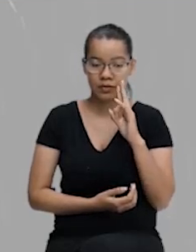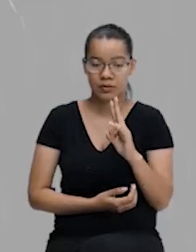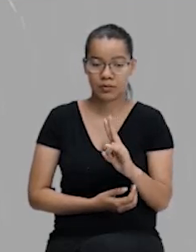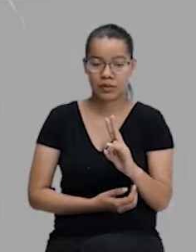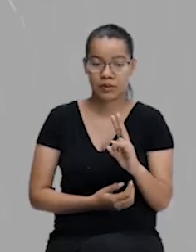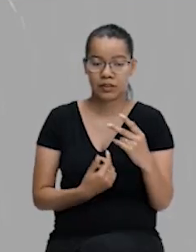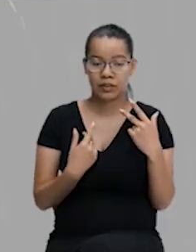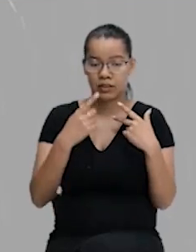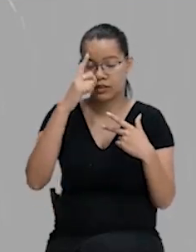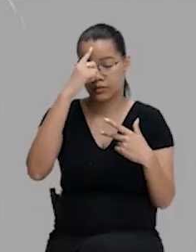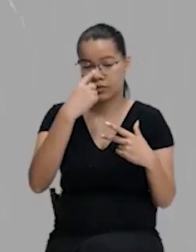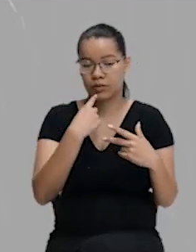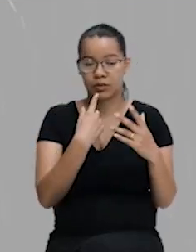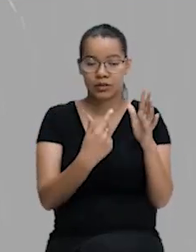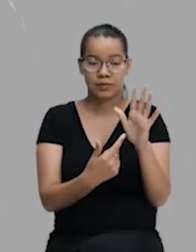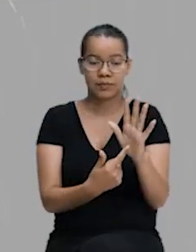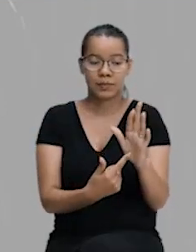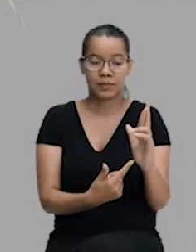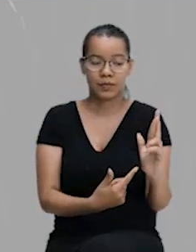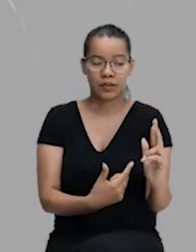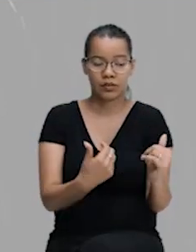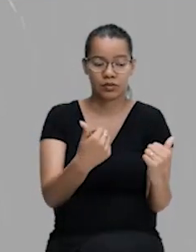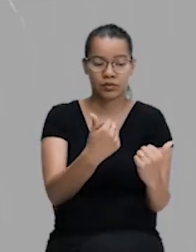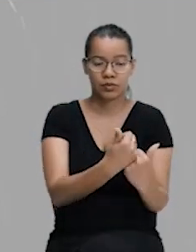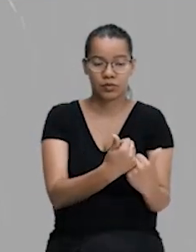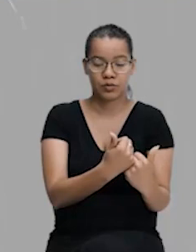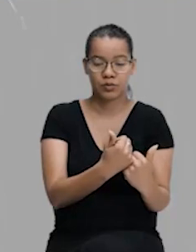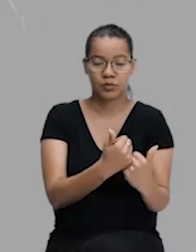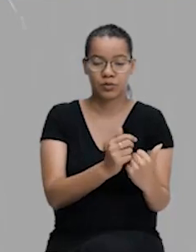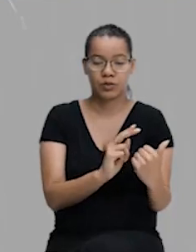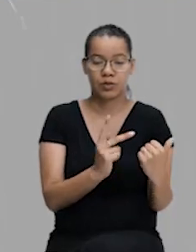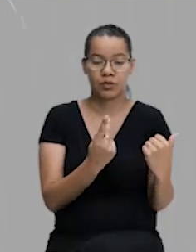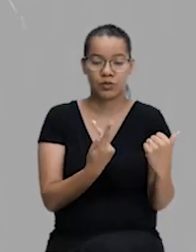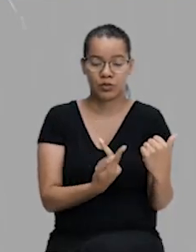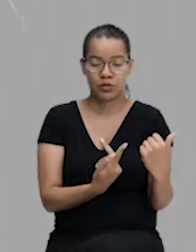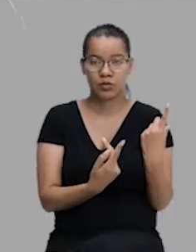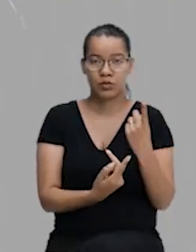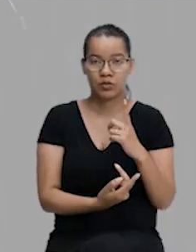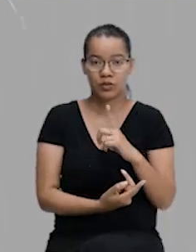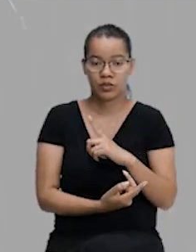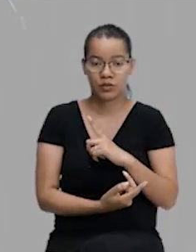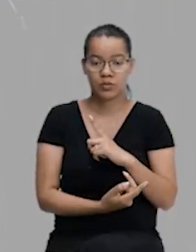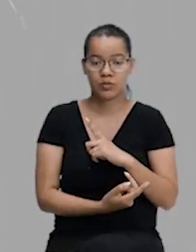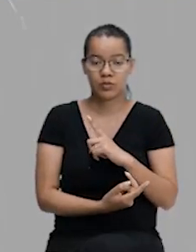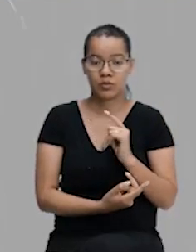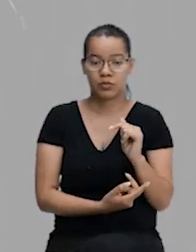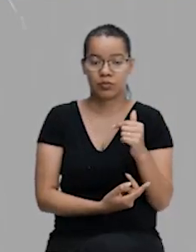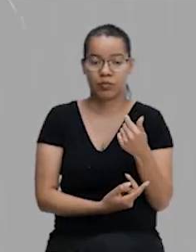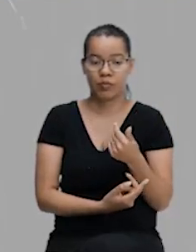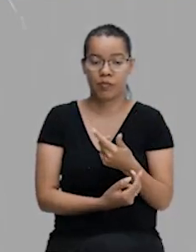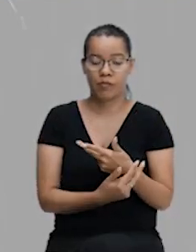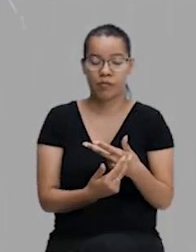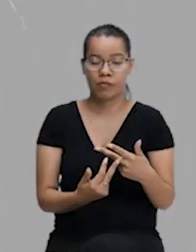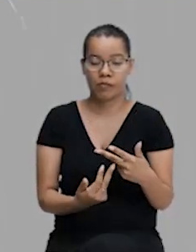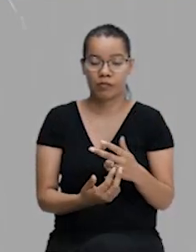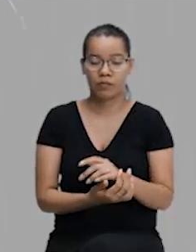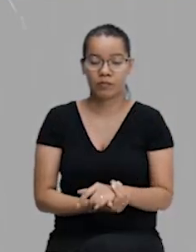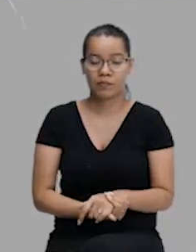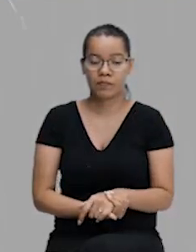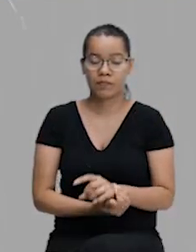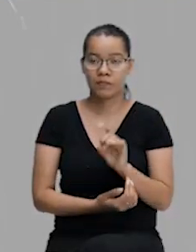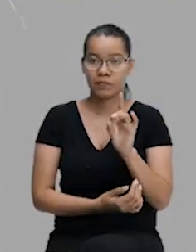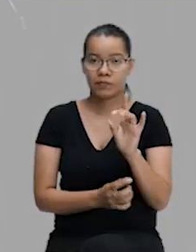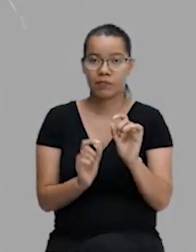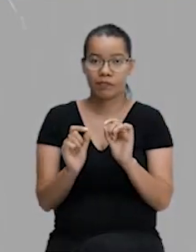R fosse o hidrogênio, teríamos um ácido carboxílico, tá bom? Só que,